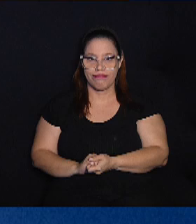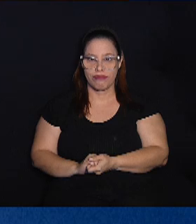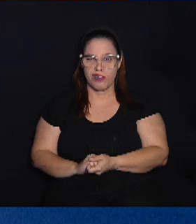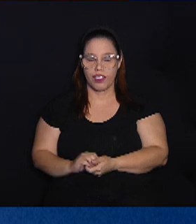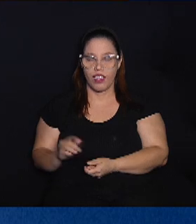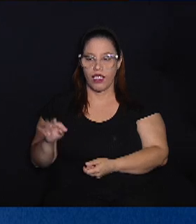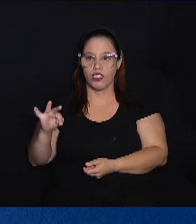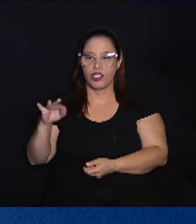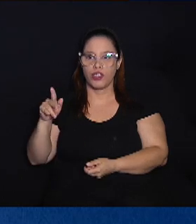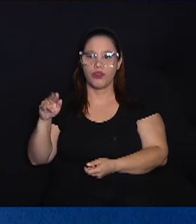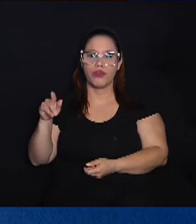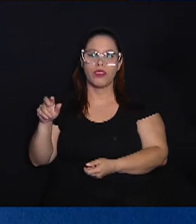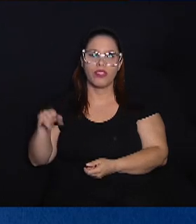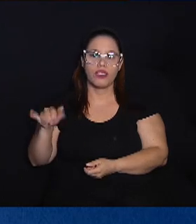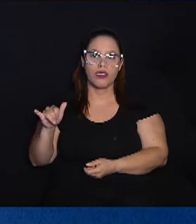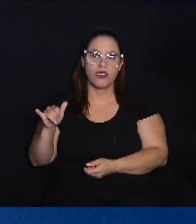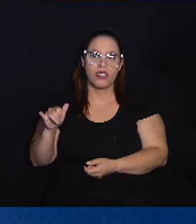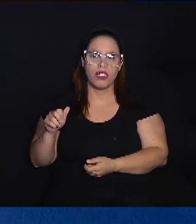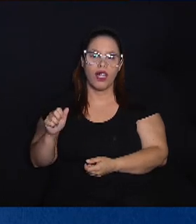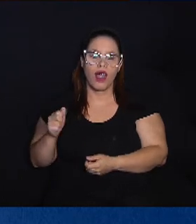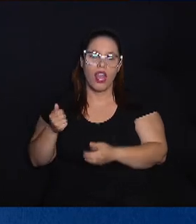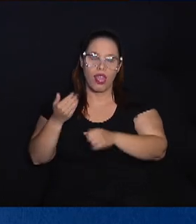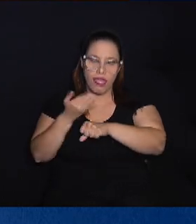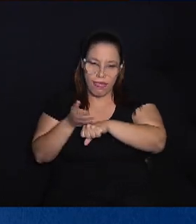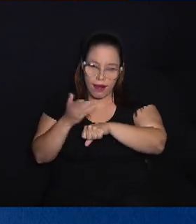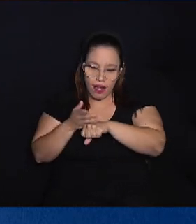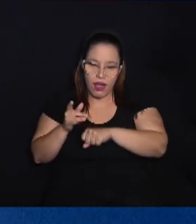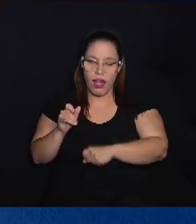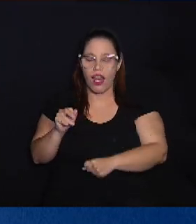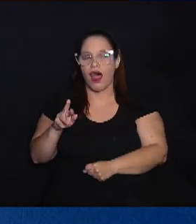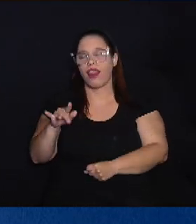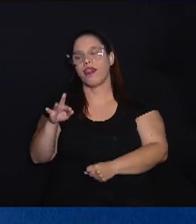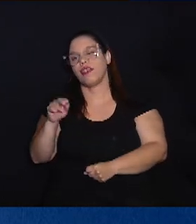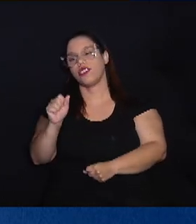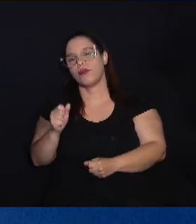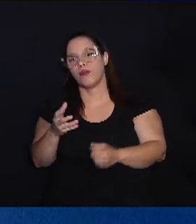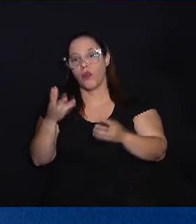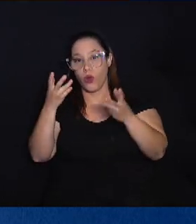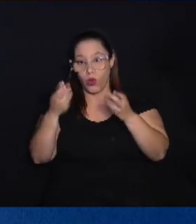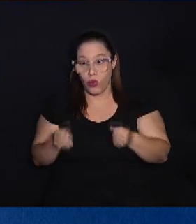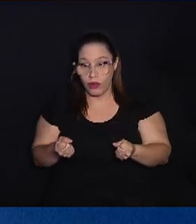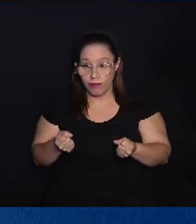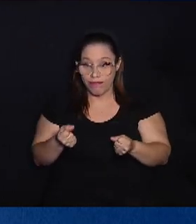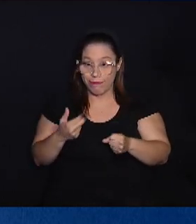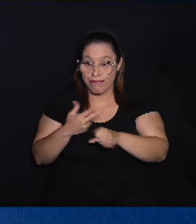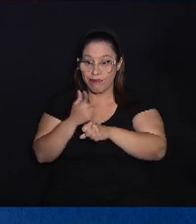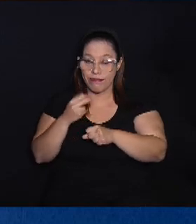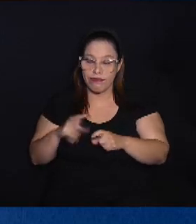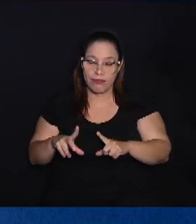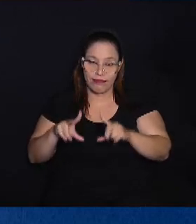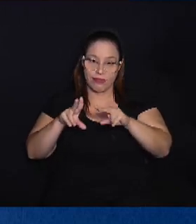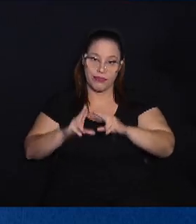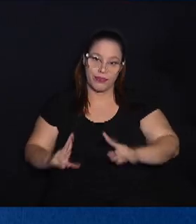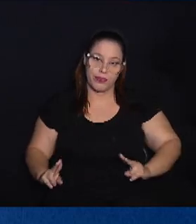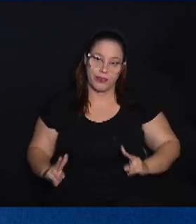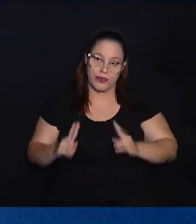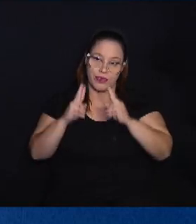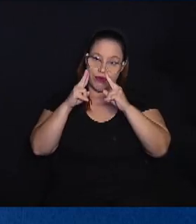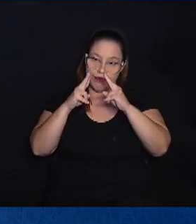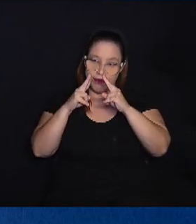Tiffany Marinho, que treina atletismo em Campinas, conquista a vaga para os Jogos Olímpicos de Paris.